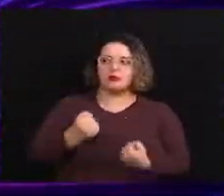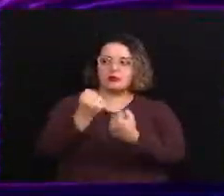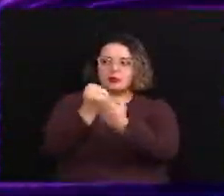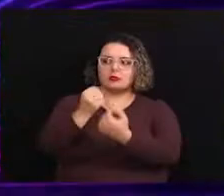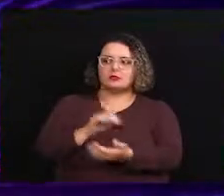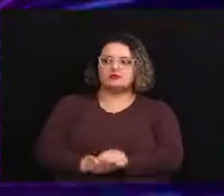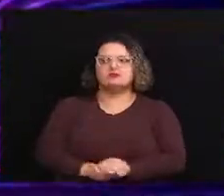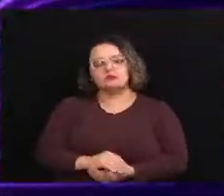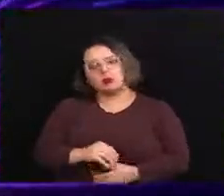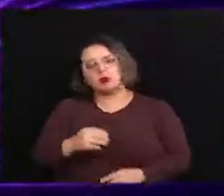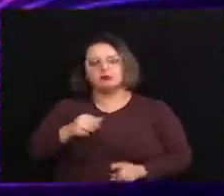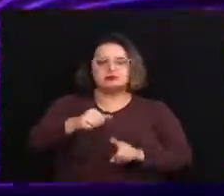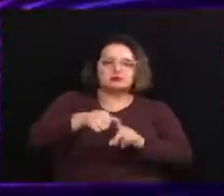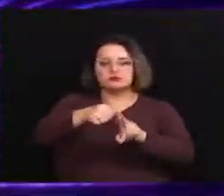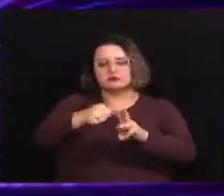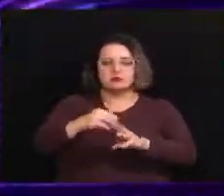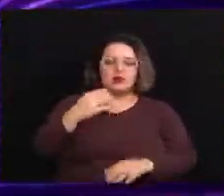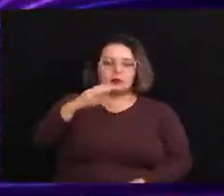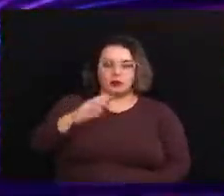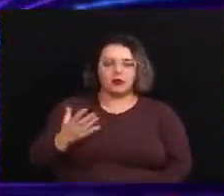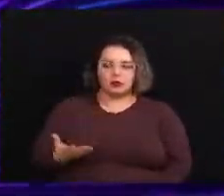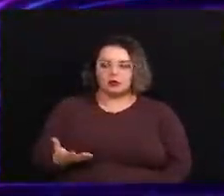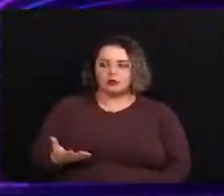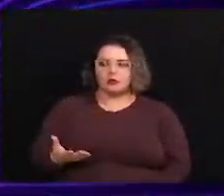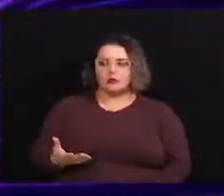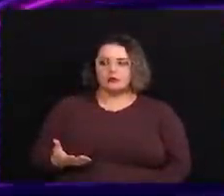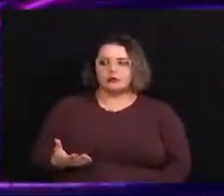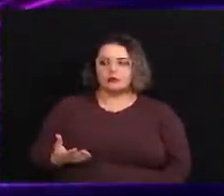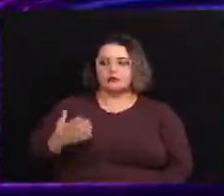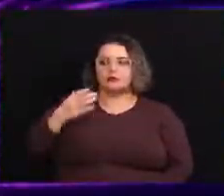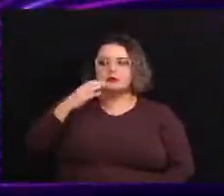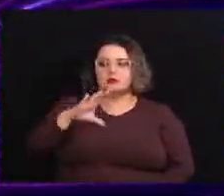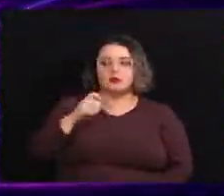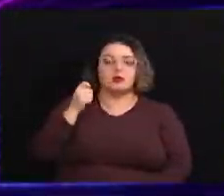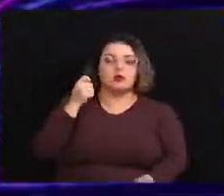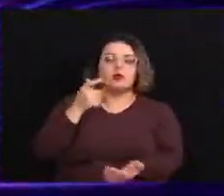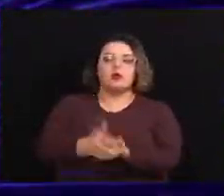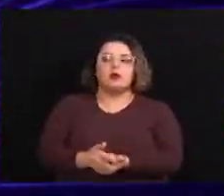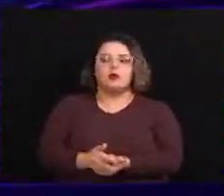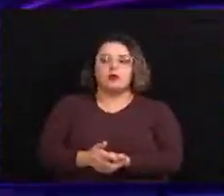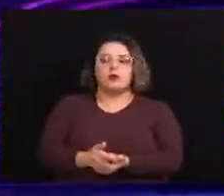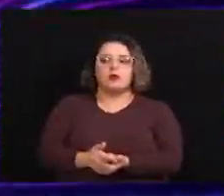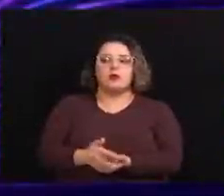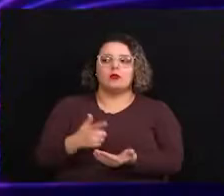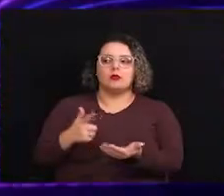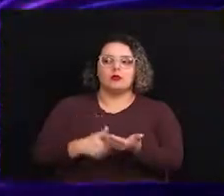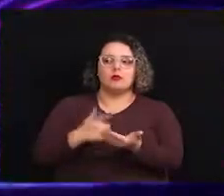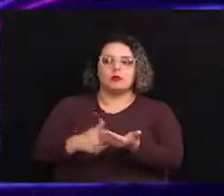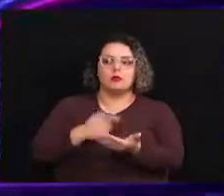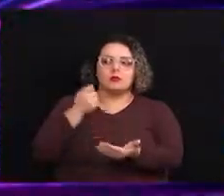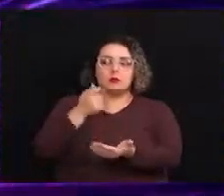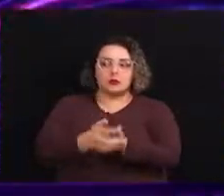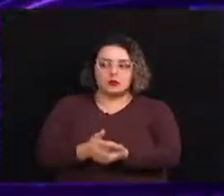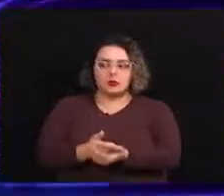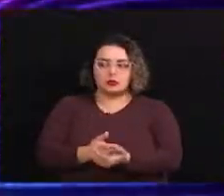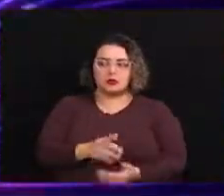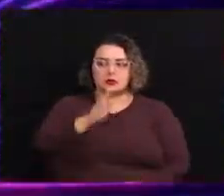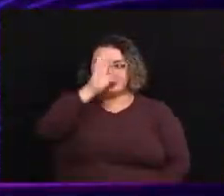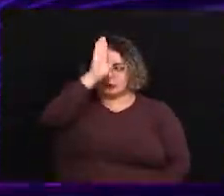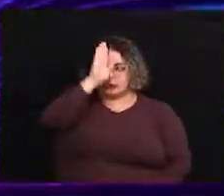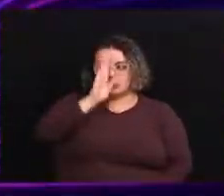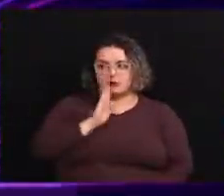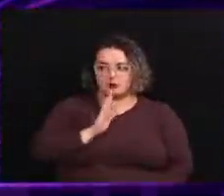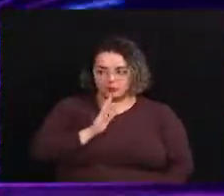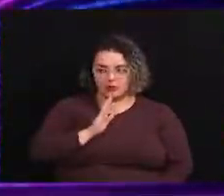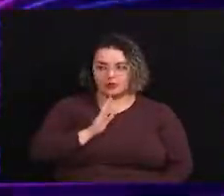3.000 exemplares. Então, esses lançamentos, eles não serão lançamentos para adquirir o livro de forma paga, eles serão